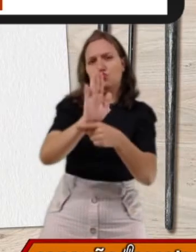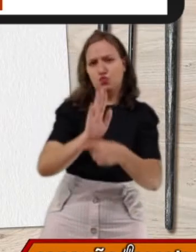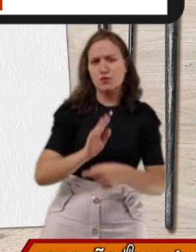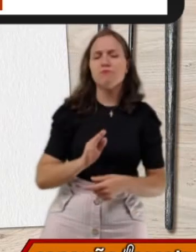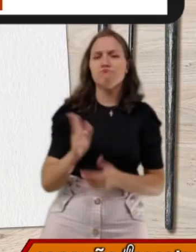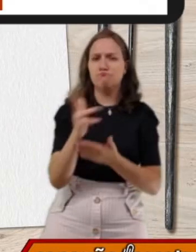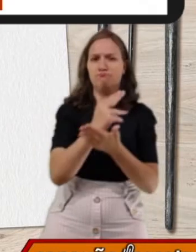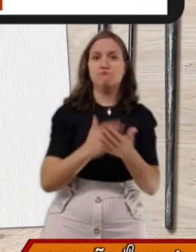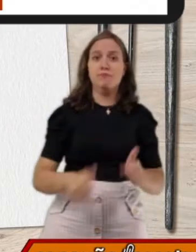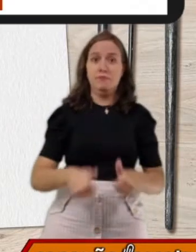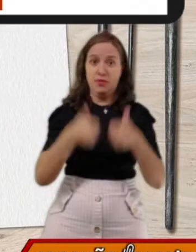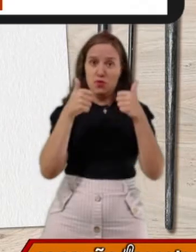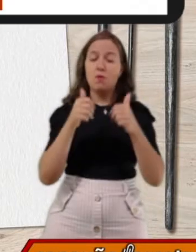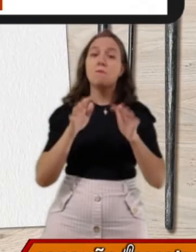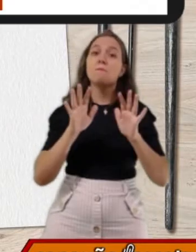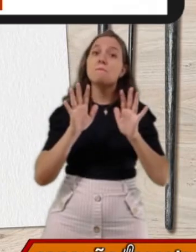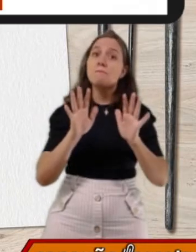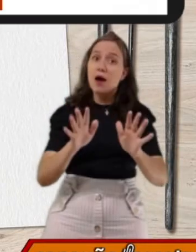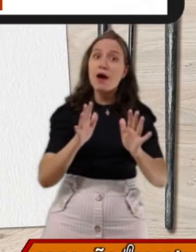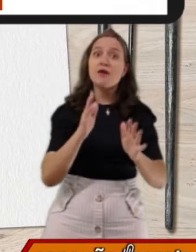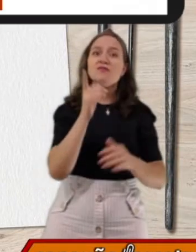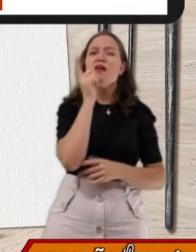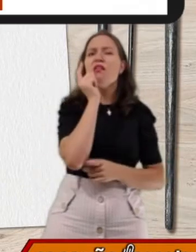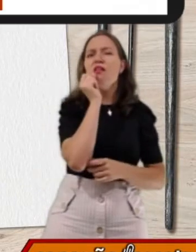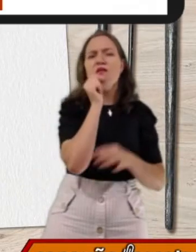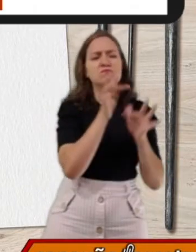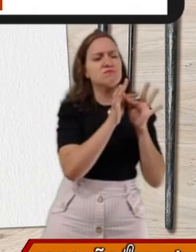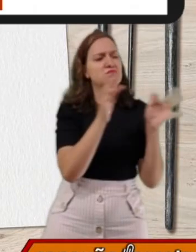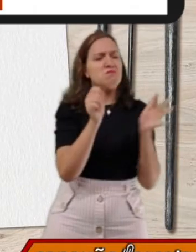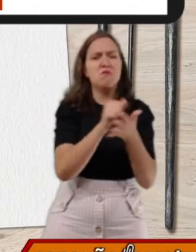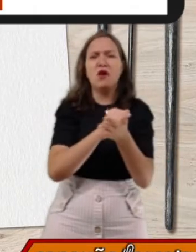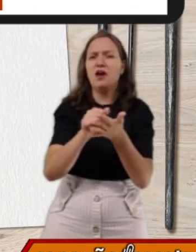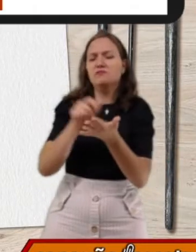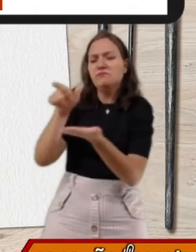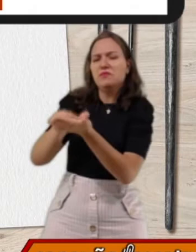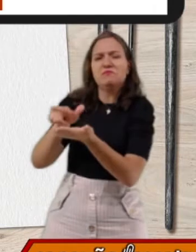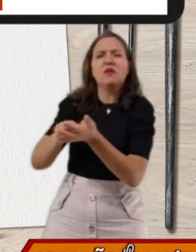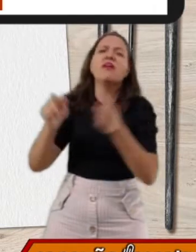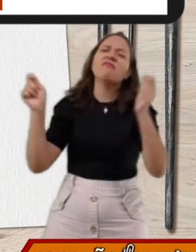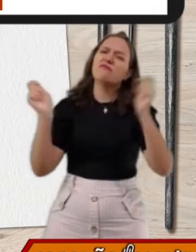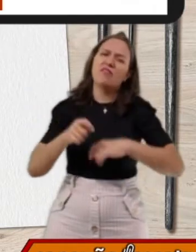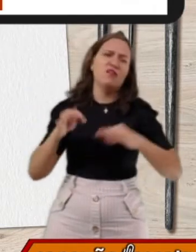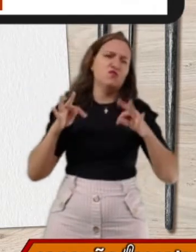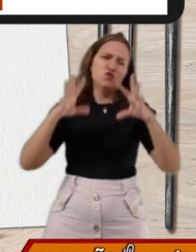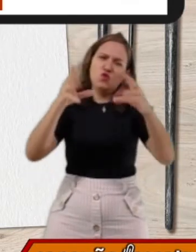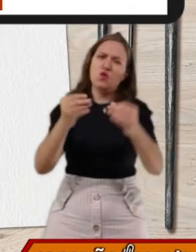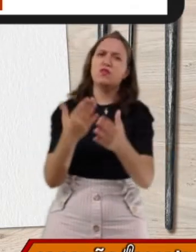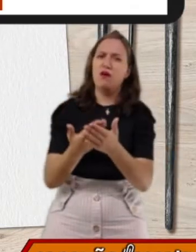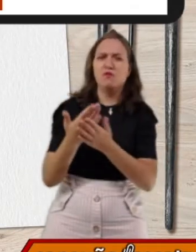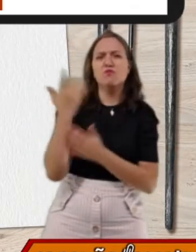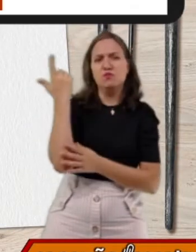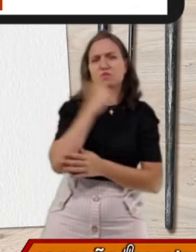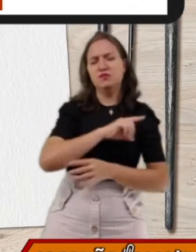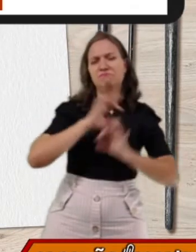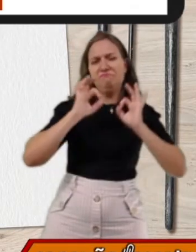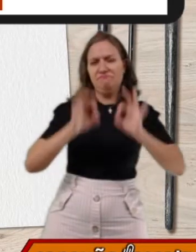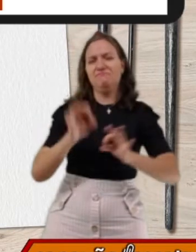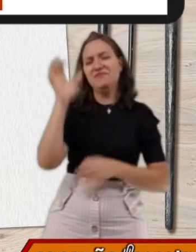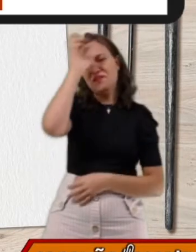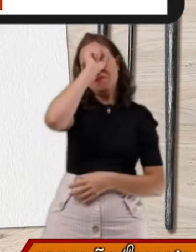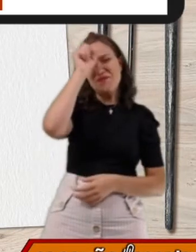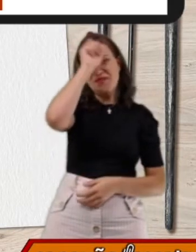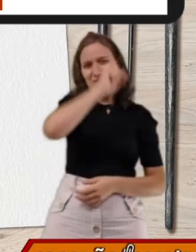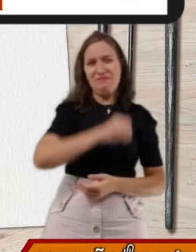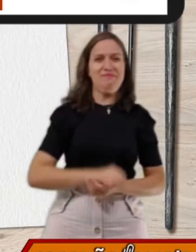ajudar muito mas com lápis borracha e papel você vai acompanhar todas as aulas e ó vai ser show de bola você vai